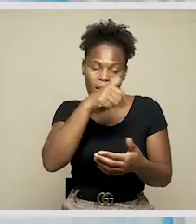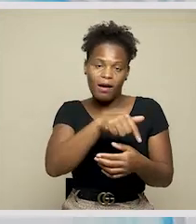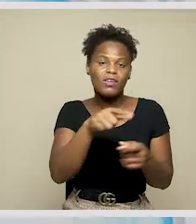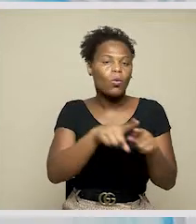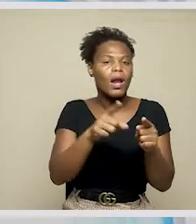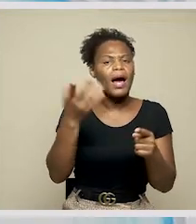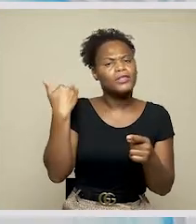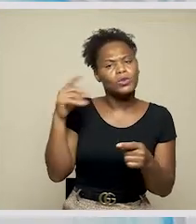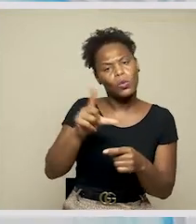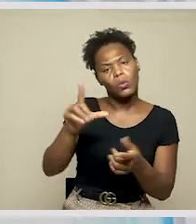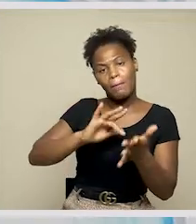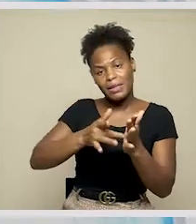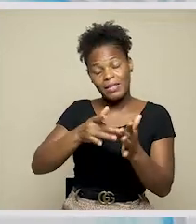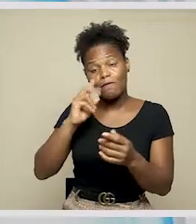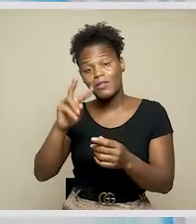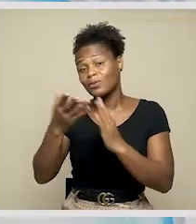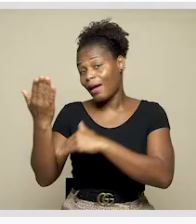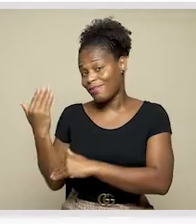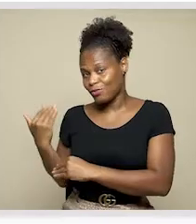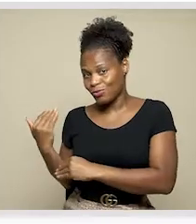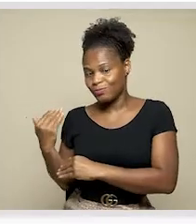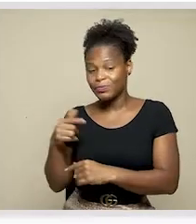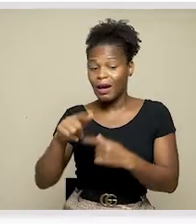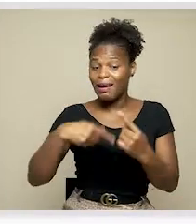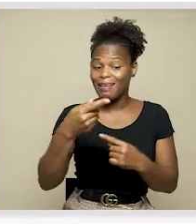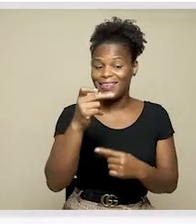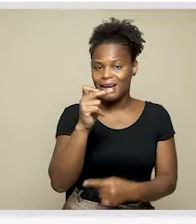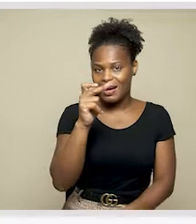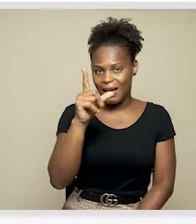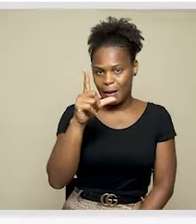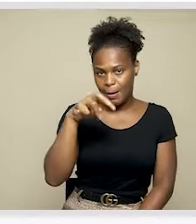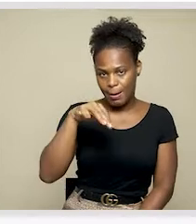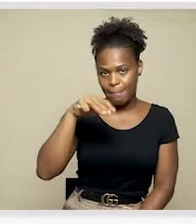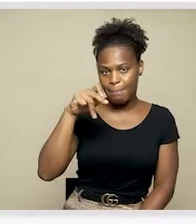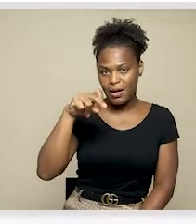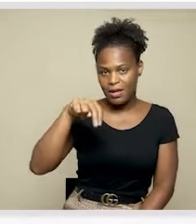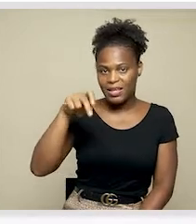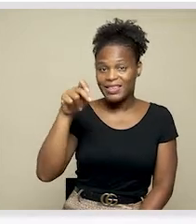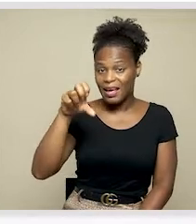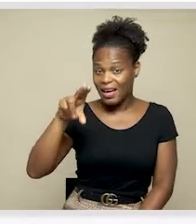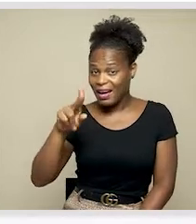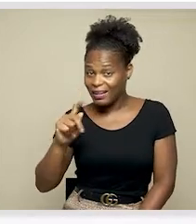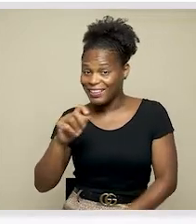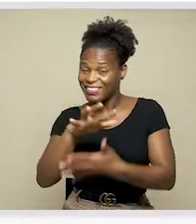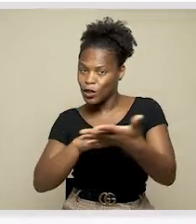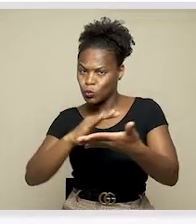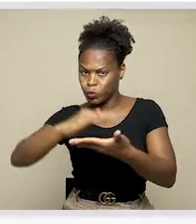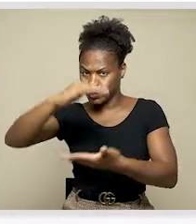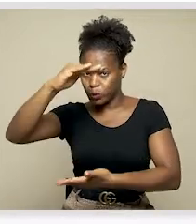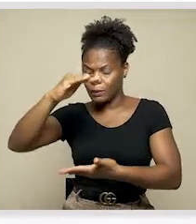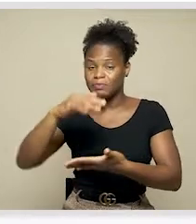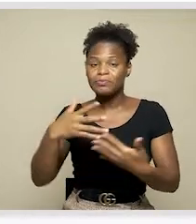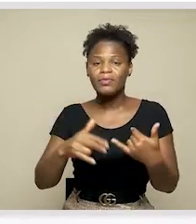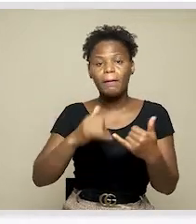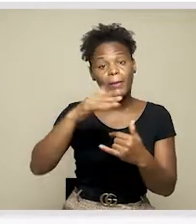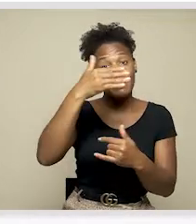visto anteriormente. Para além desse almanaque, tínhamos também aqui, já nos primeiros anos do